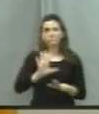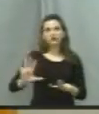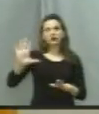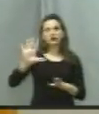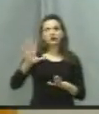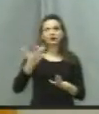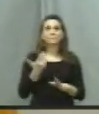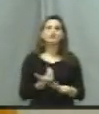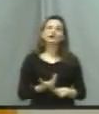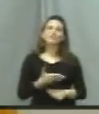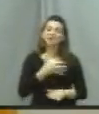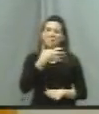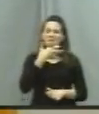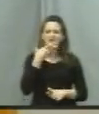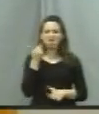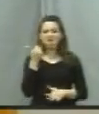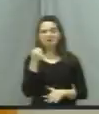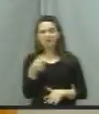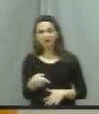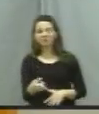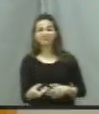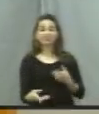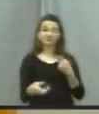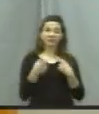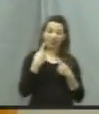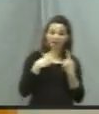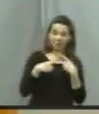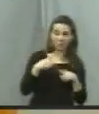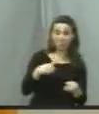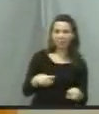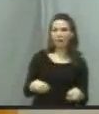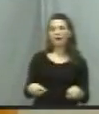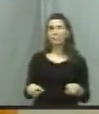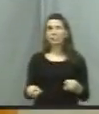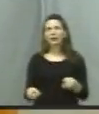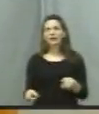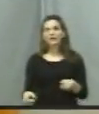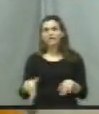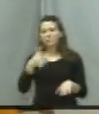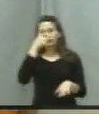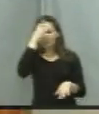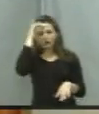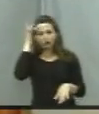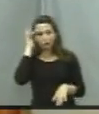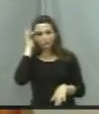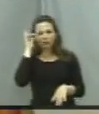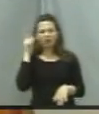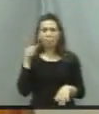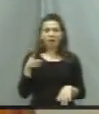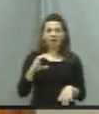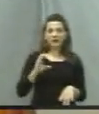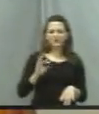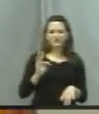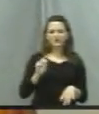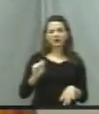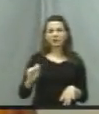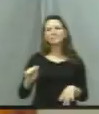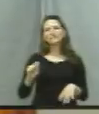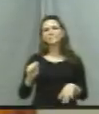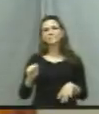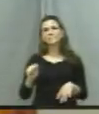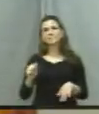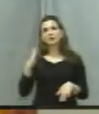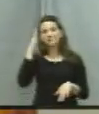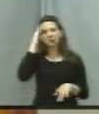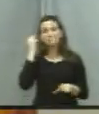fazer insinuações para o pessoal ir na CTA, né, saber o que está acontecendo.